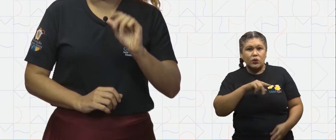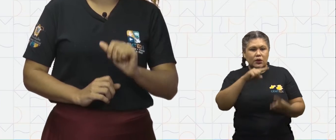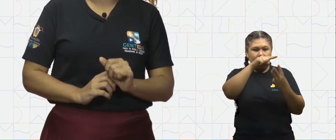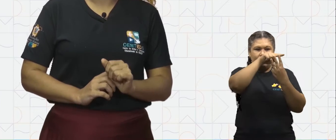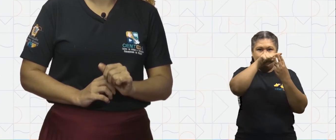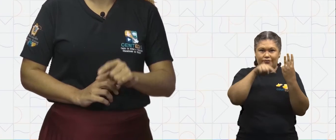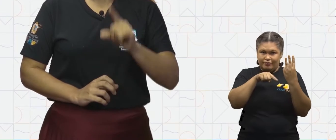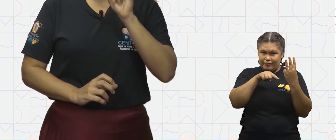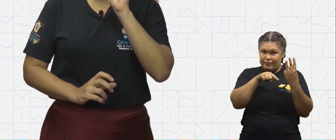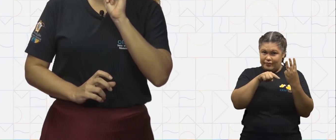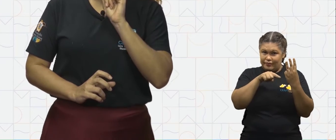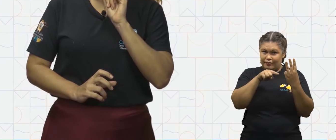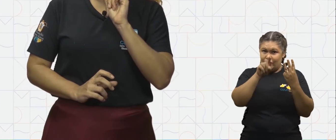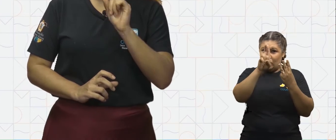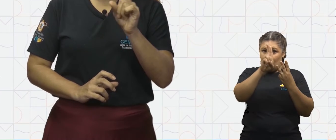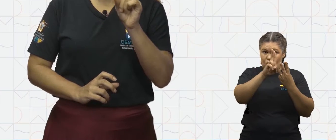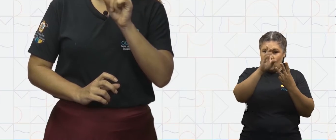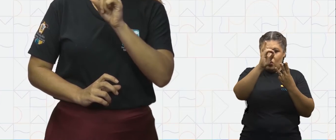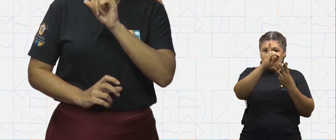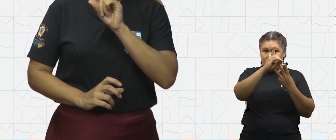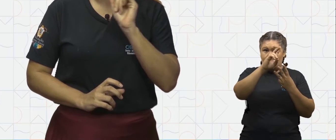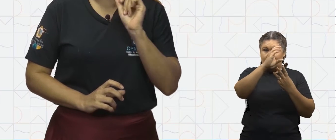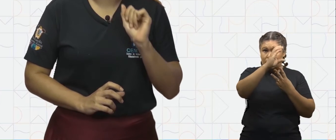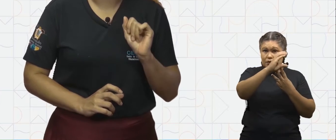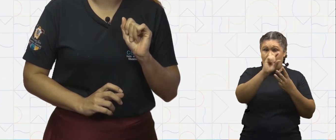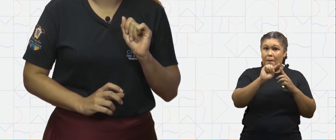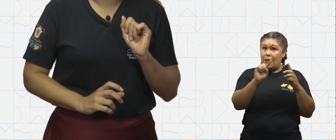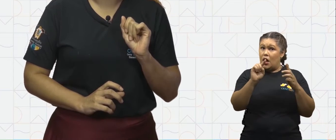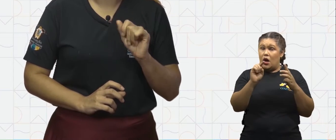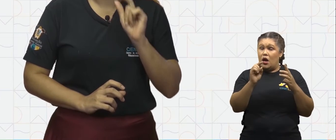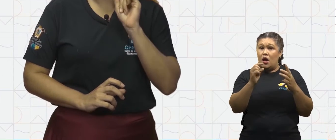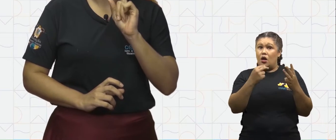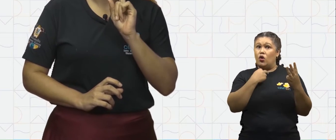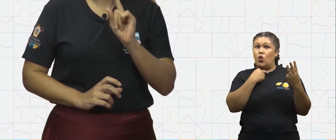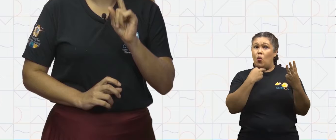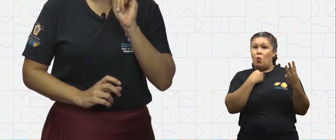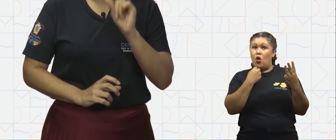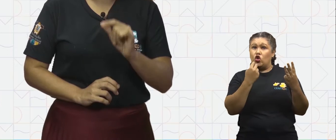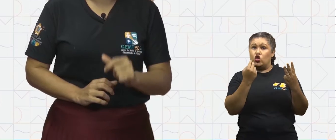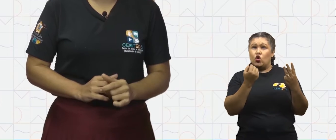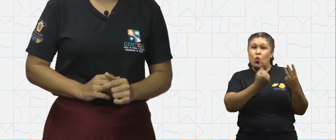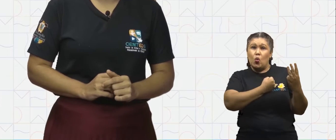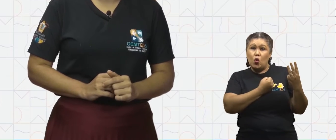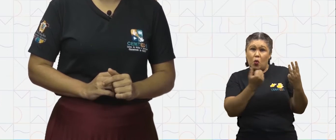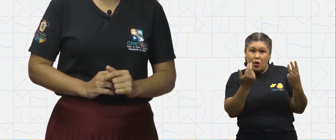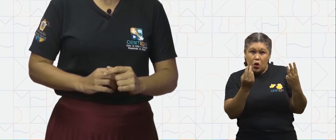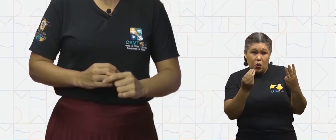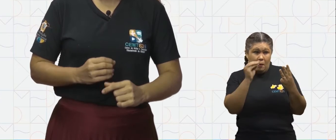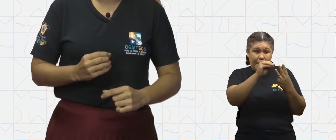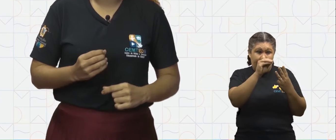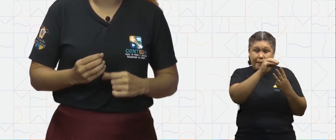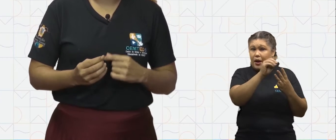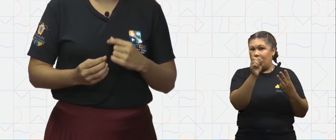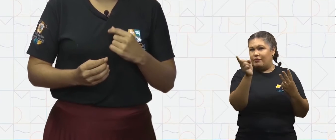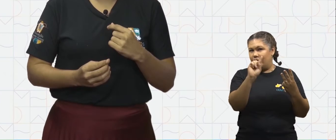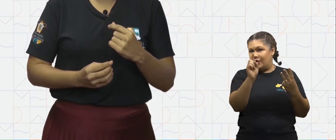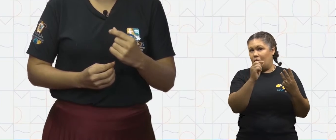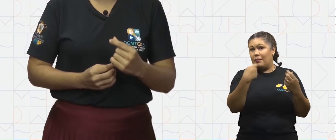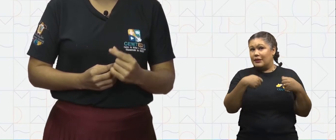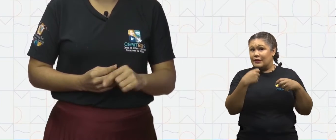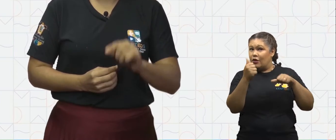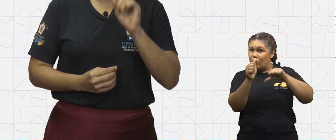3 ordens. Mas você não poderá repetir nenhum número. Depois